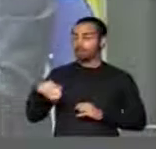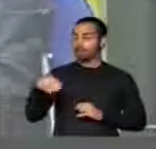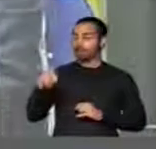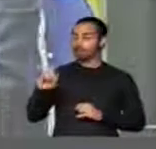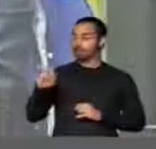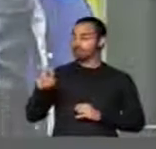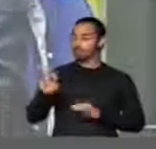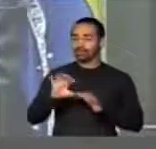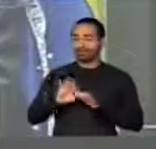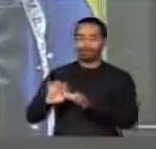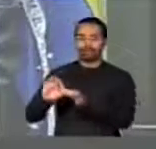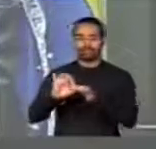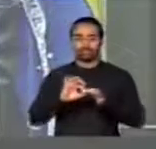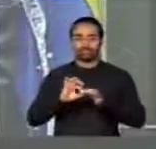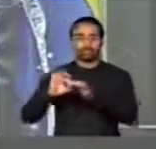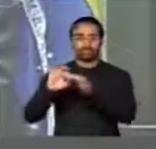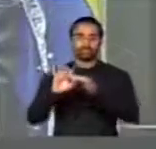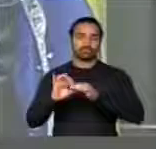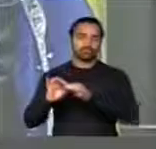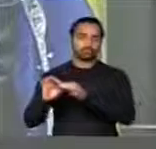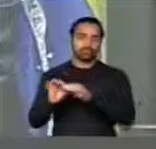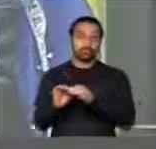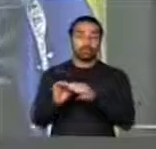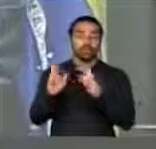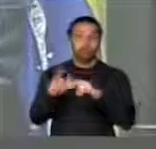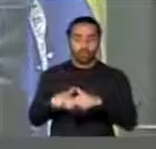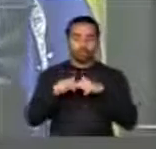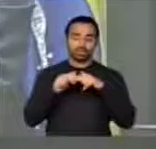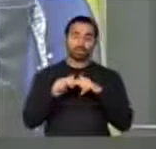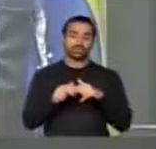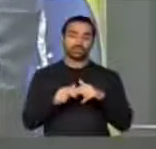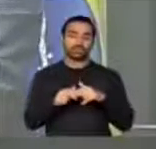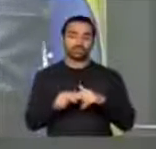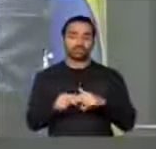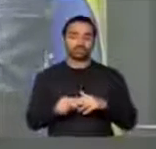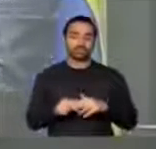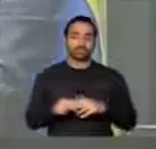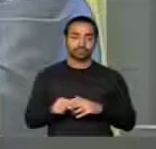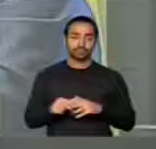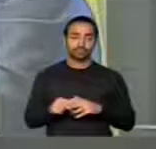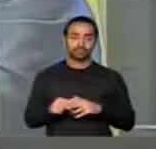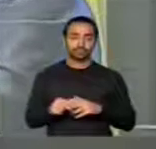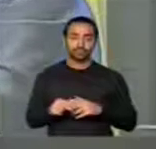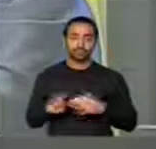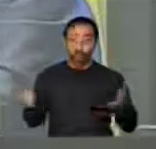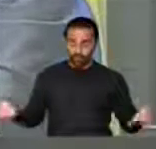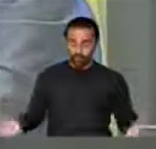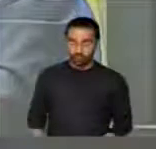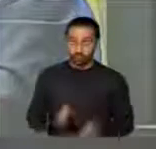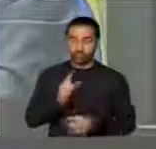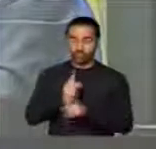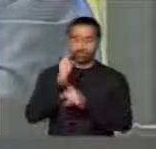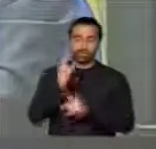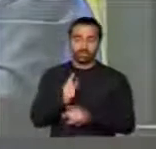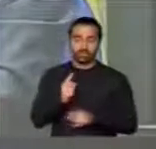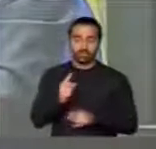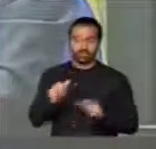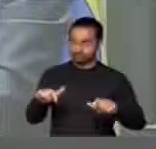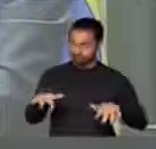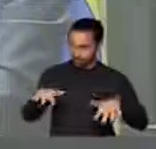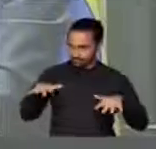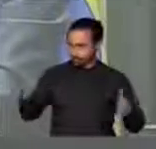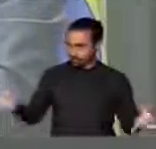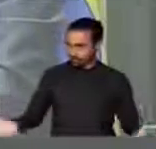quer dizer, sobretudo, de comunhão. Por isso é que este encontro aqui, ele